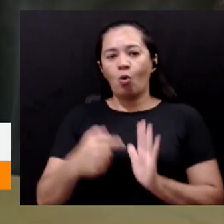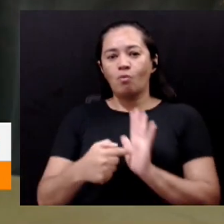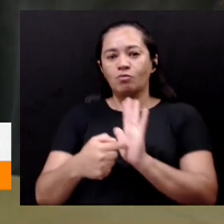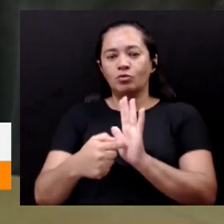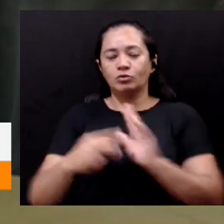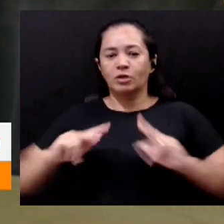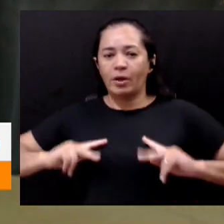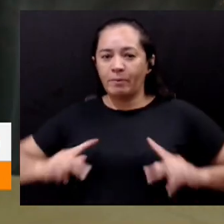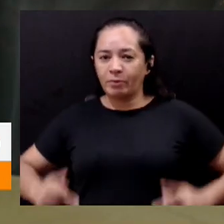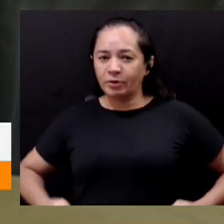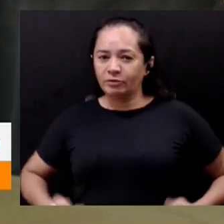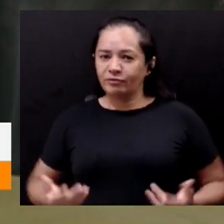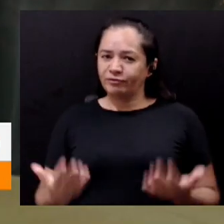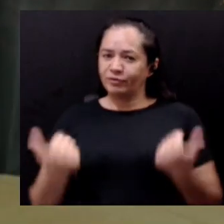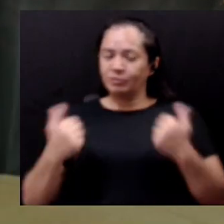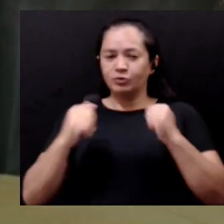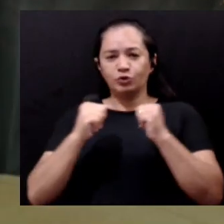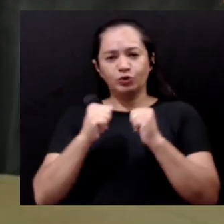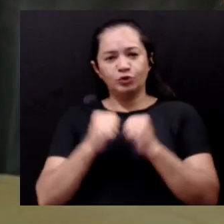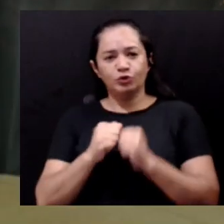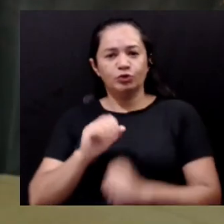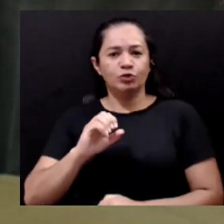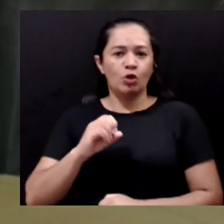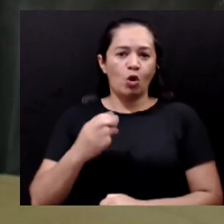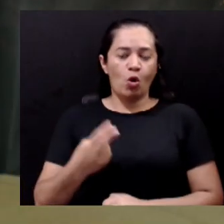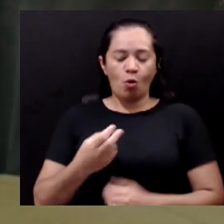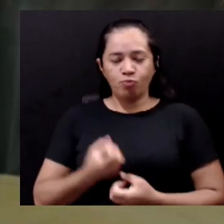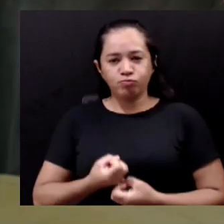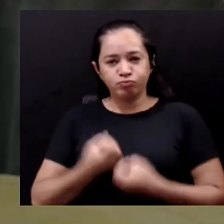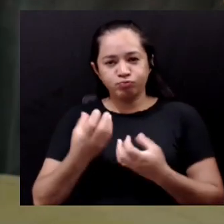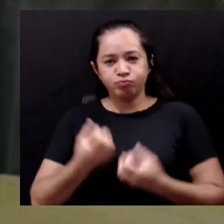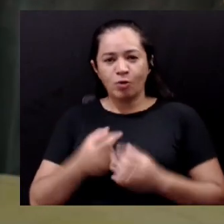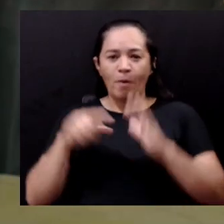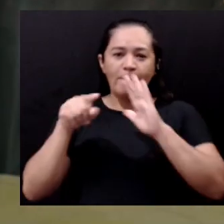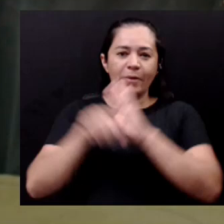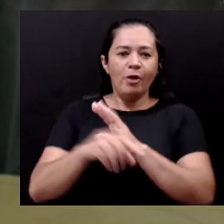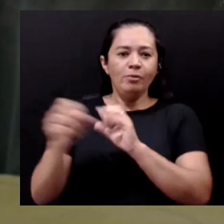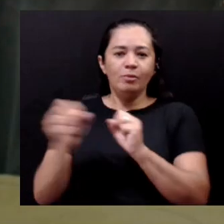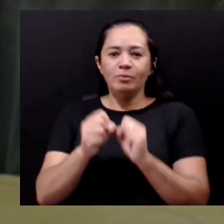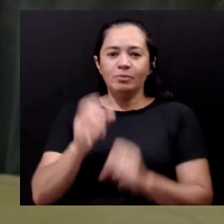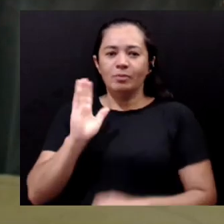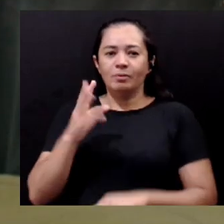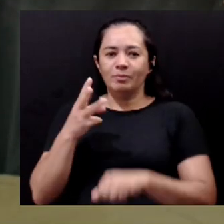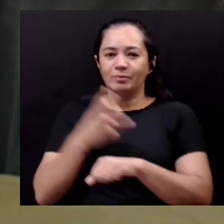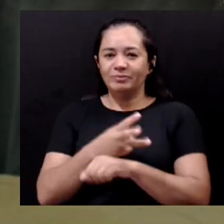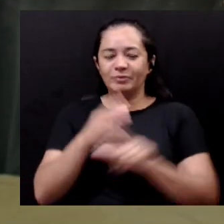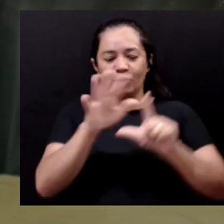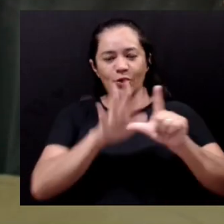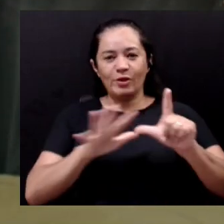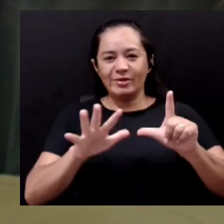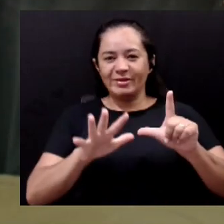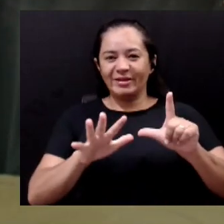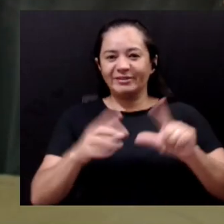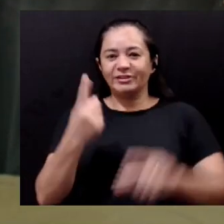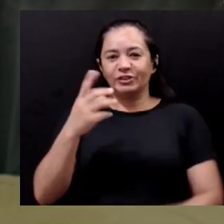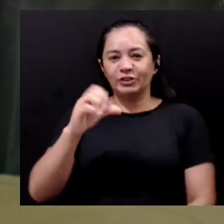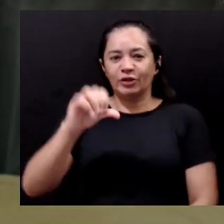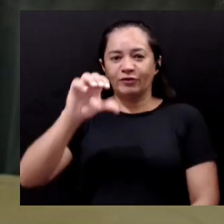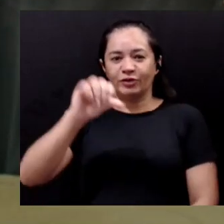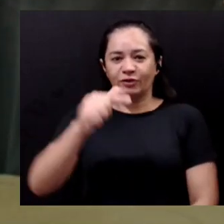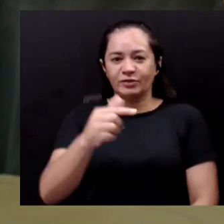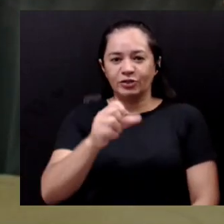sua pergunta ou depoimento através do nosso WhatsApp, que já está na sua telinha. É 19 97829